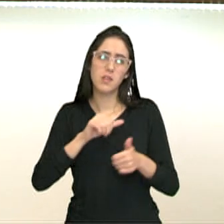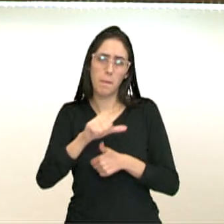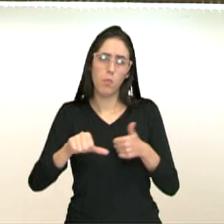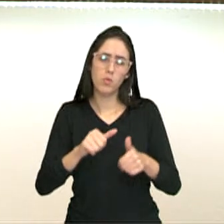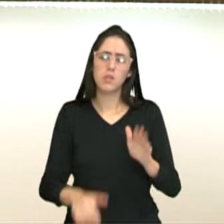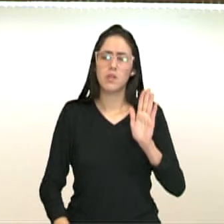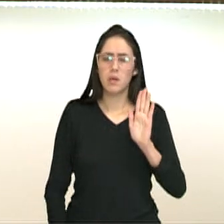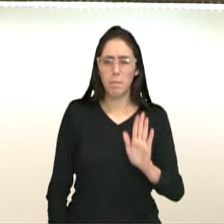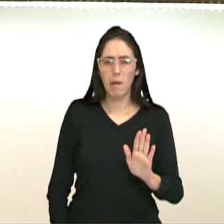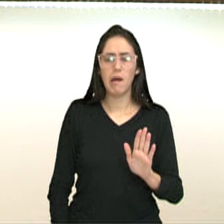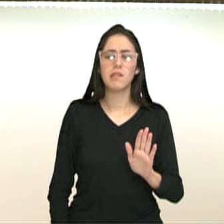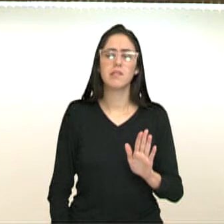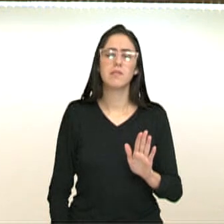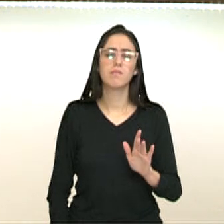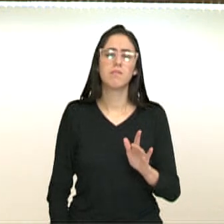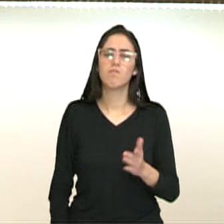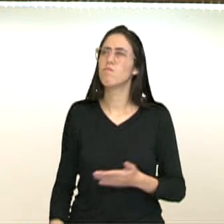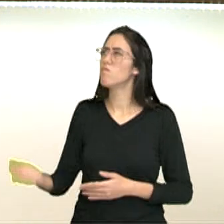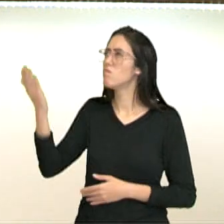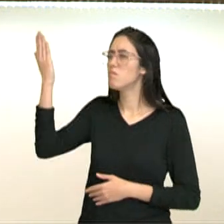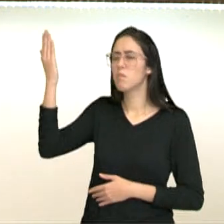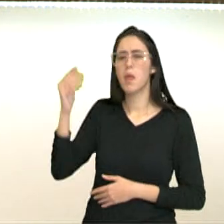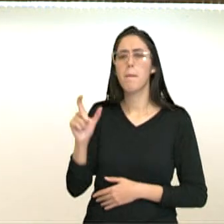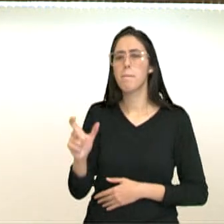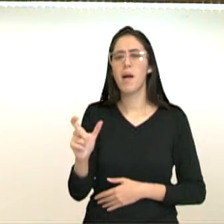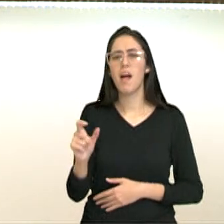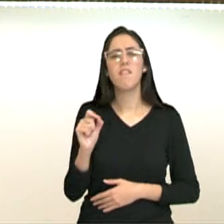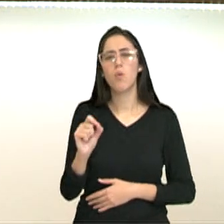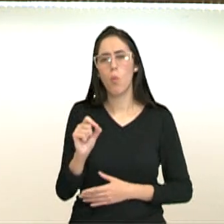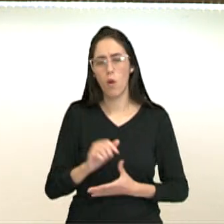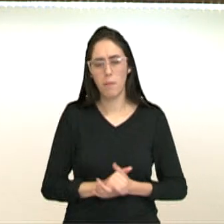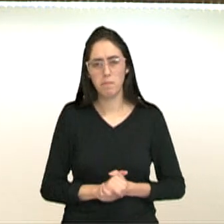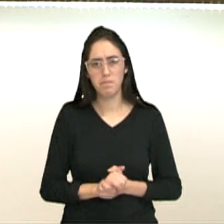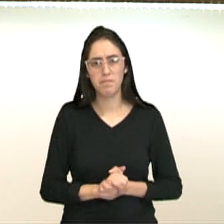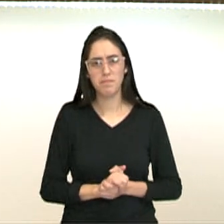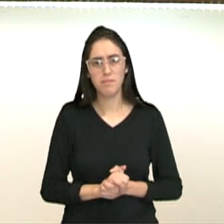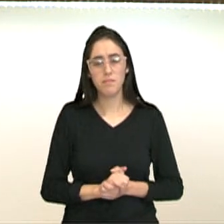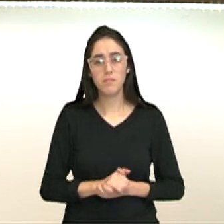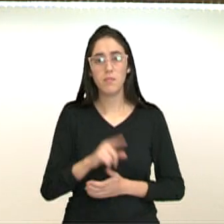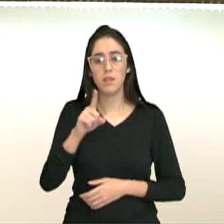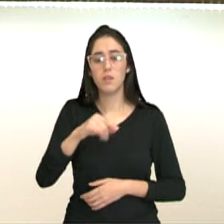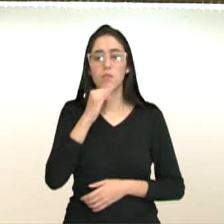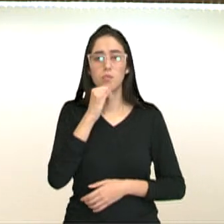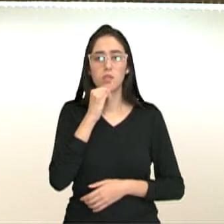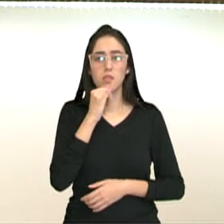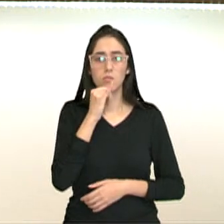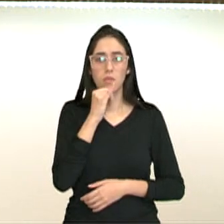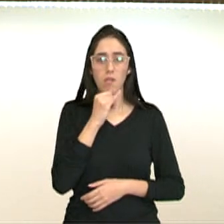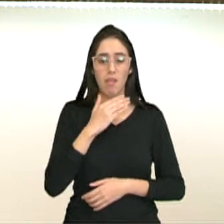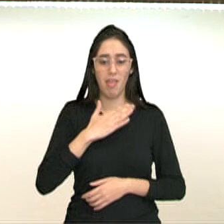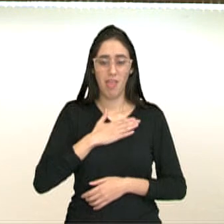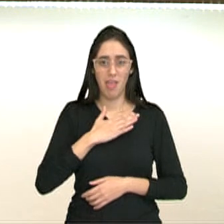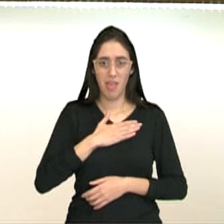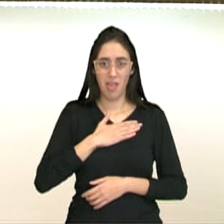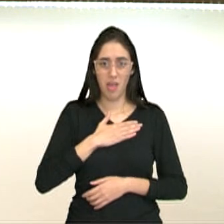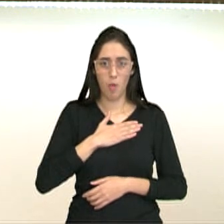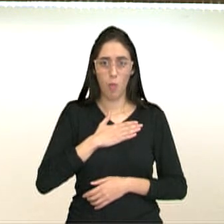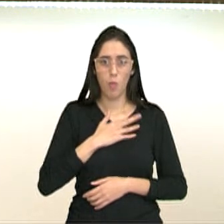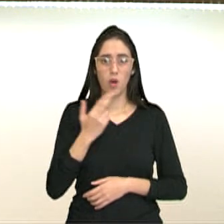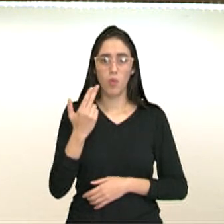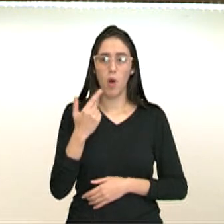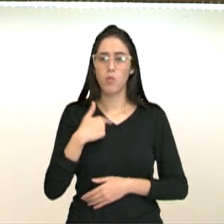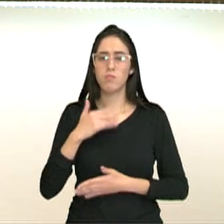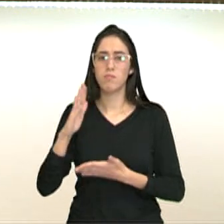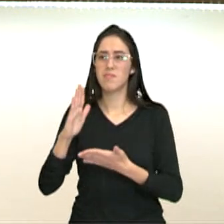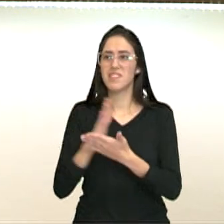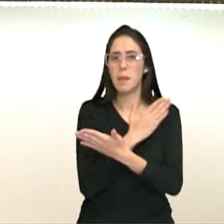essência, assim, quando a gente fala de alienação, a gente fala de... se eu estou alienada, eu estou separada de algo, que